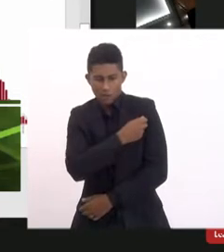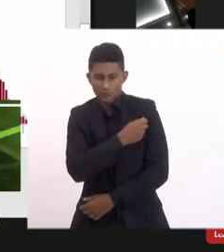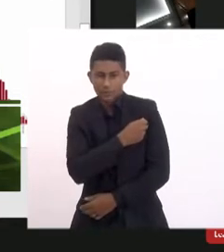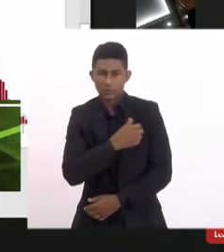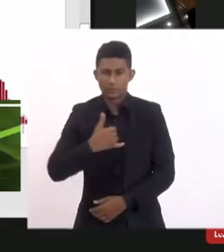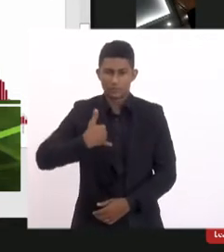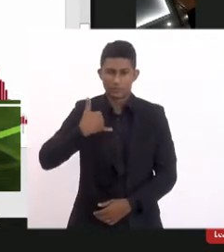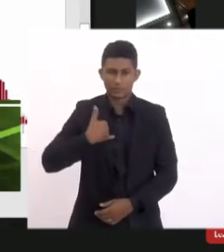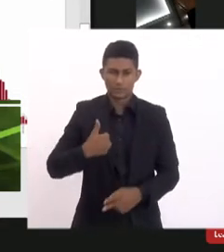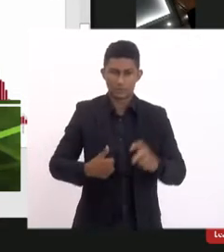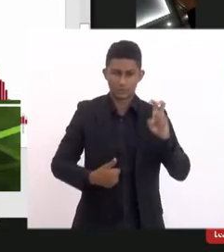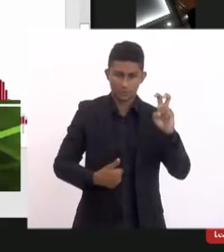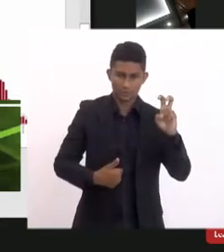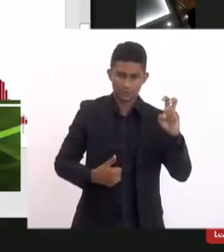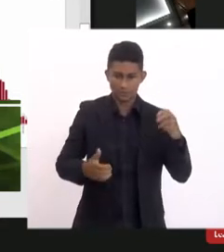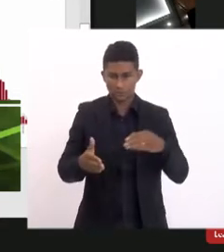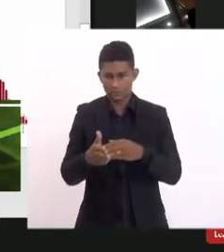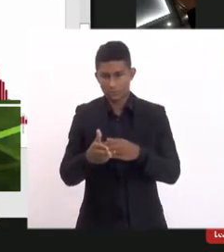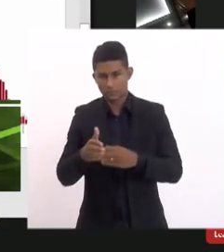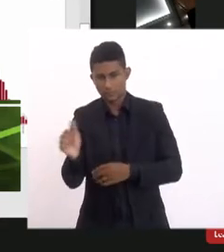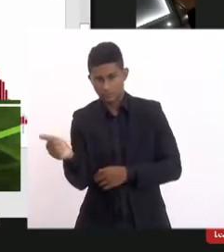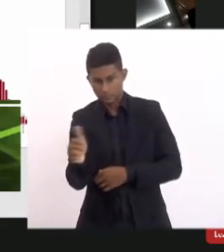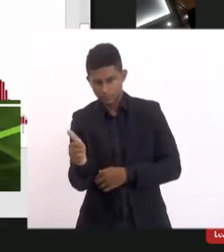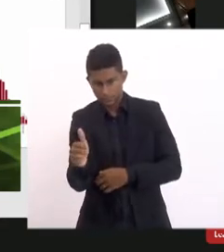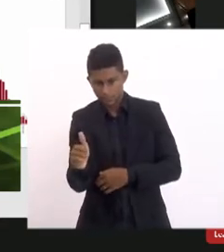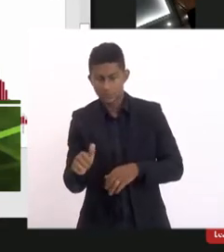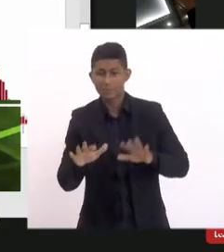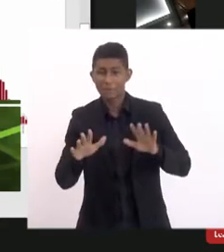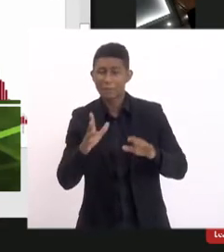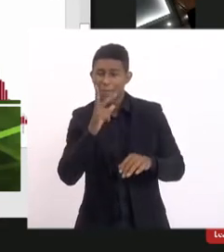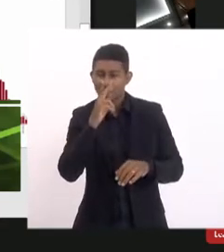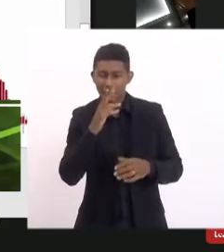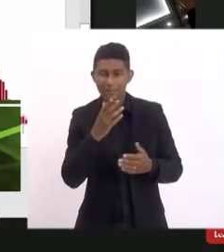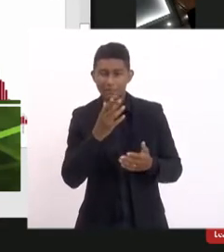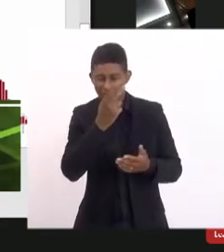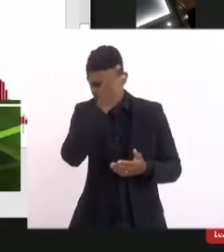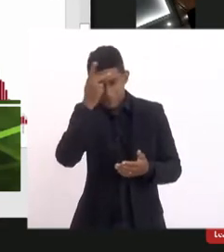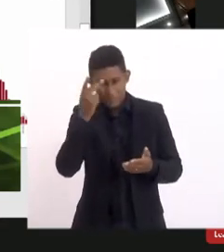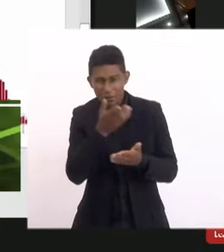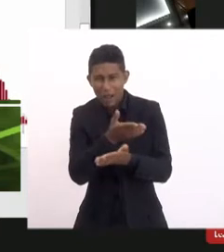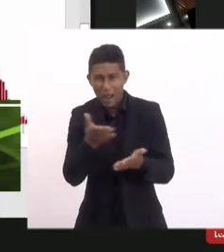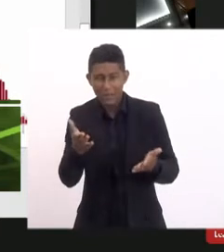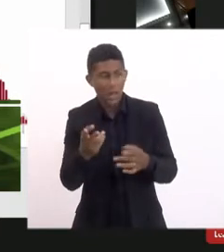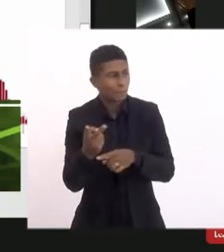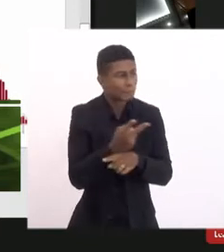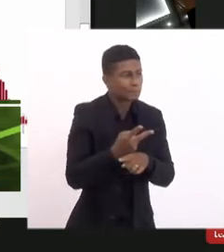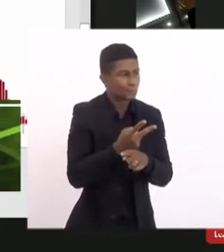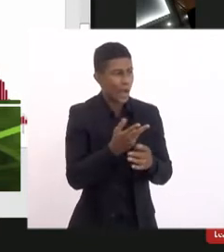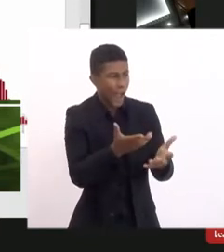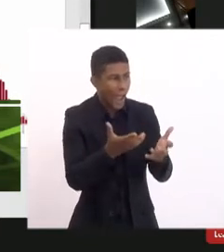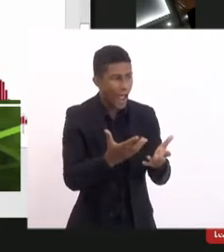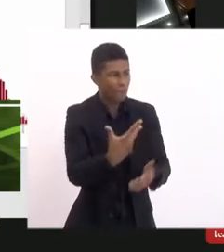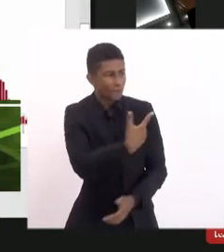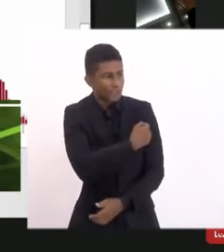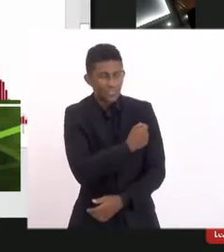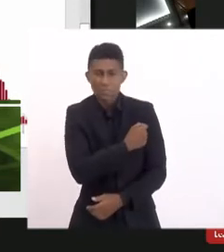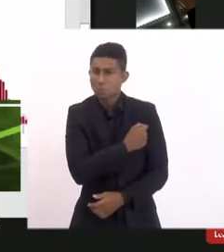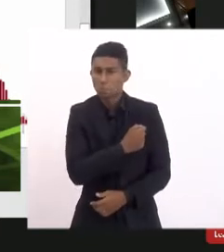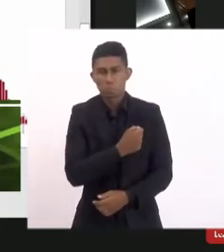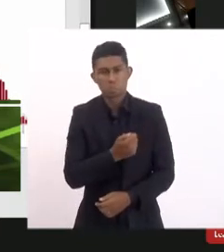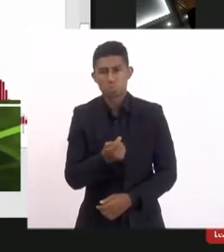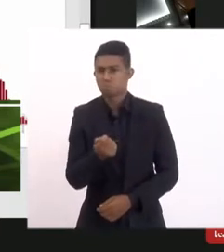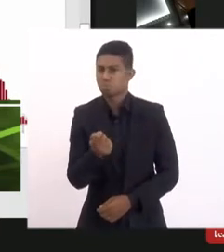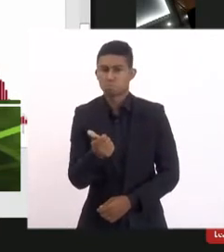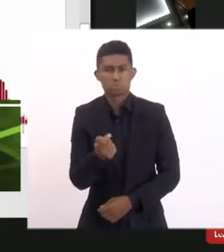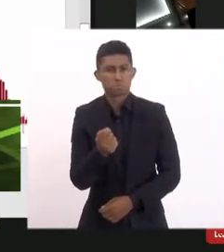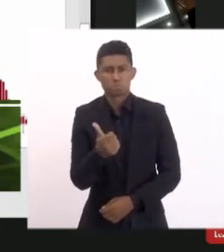que a procura ainda está abaixo da oferta de vacinas. Já chegando, por exemplo, a capital